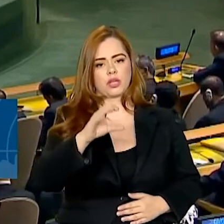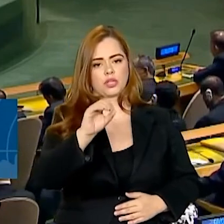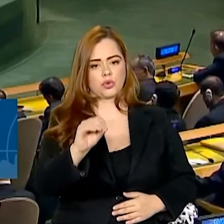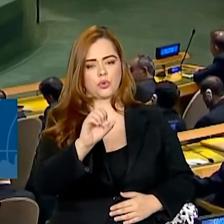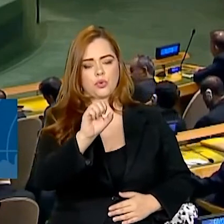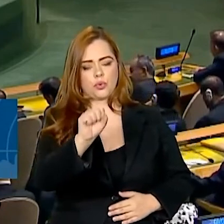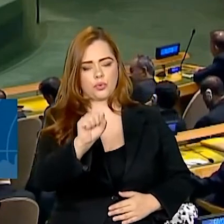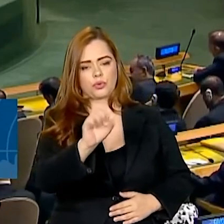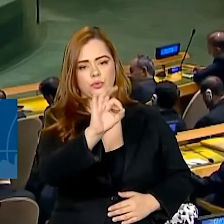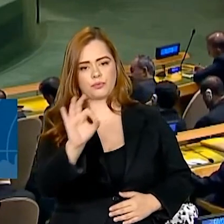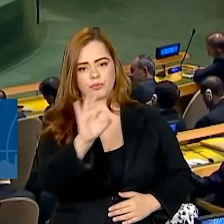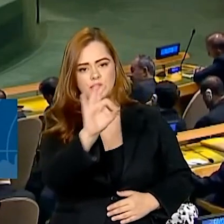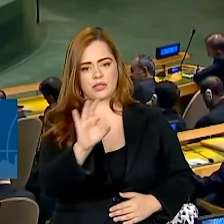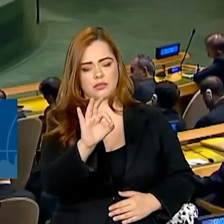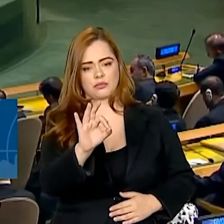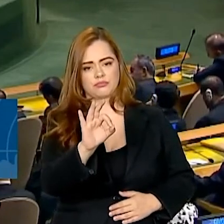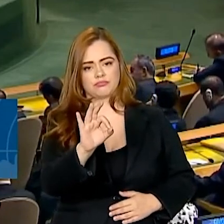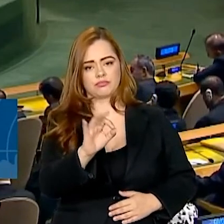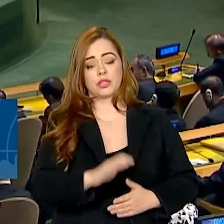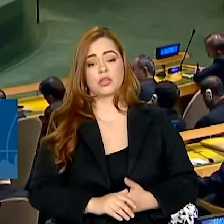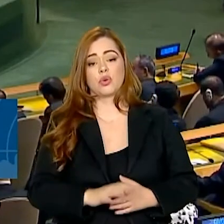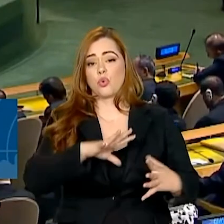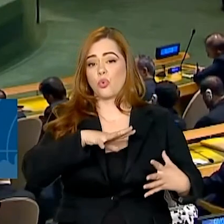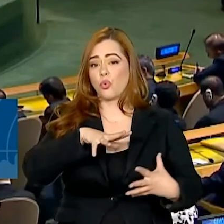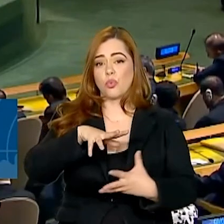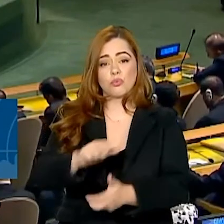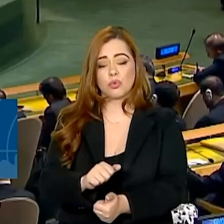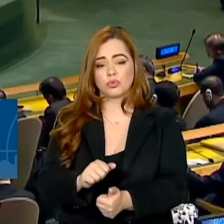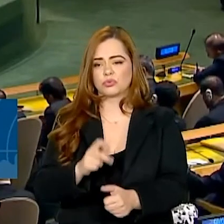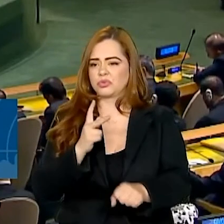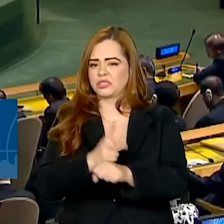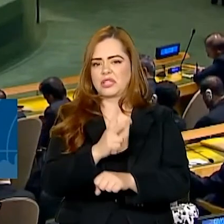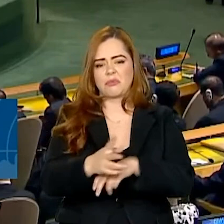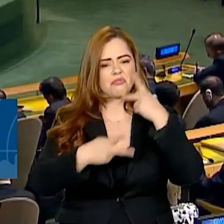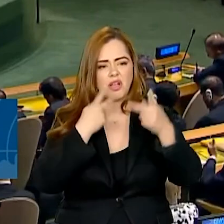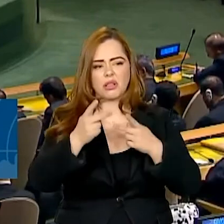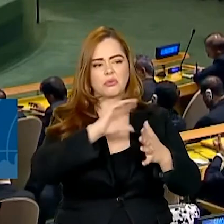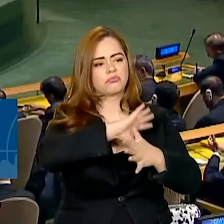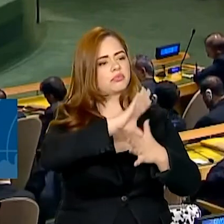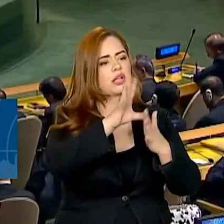48%. O mundo inteiro sempre falou da Amazônia.